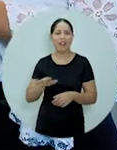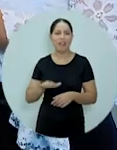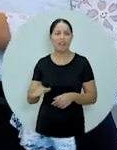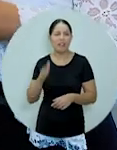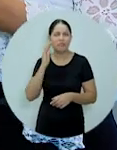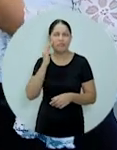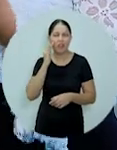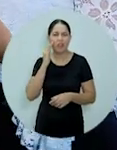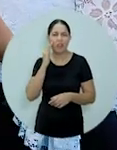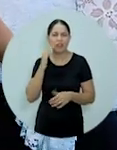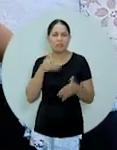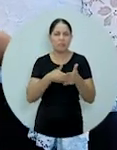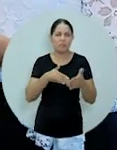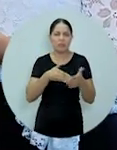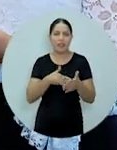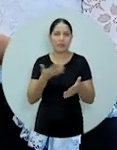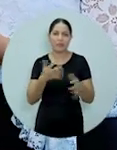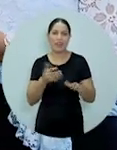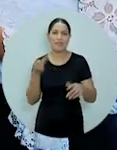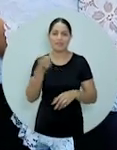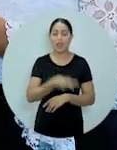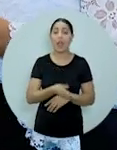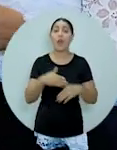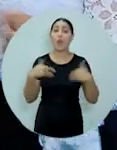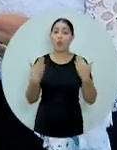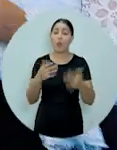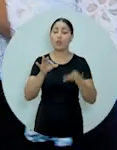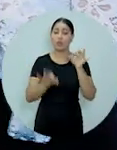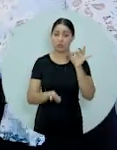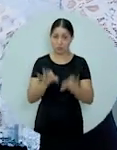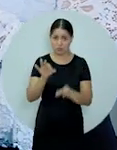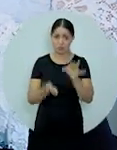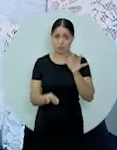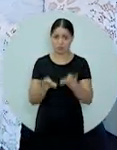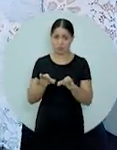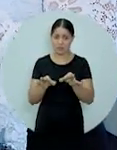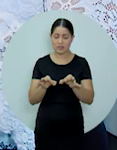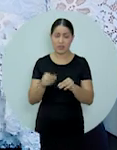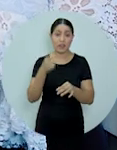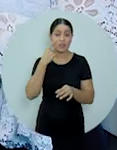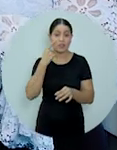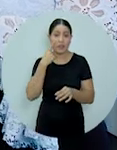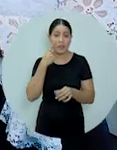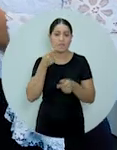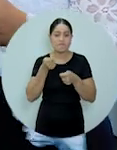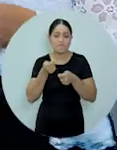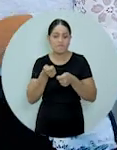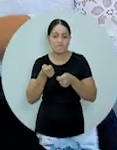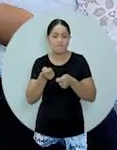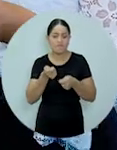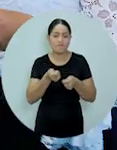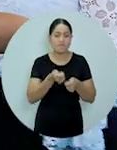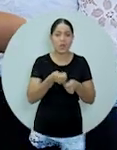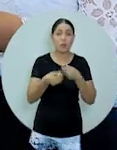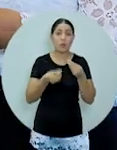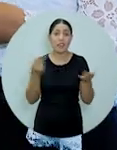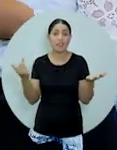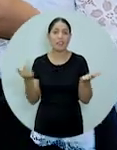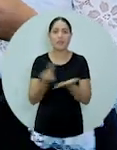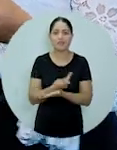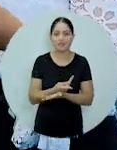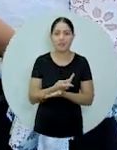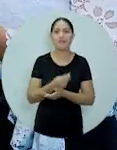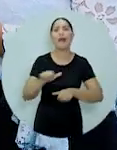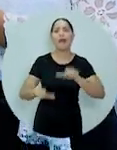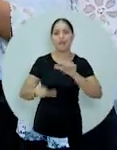Então a gente precisa verificar o que está acontecendo. Quando a gente vai para o judiciário e a gente verifica a existência